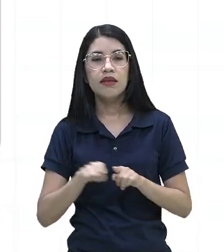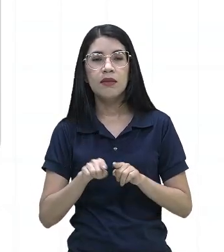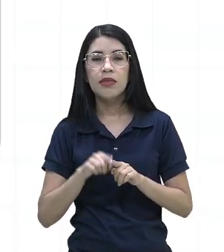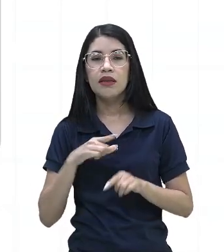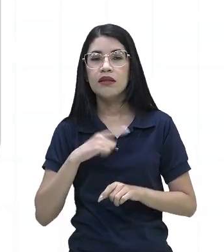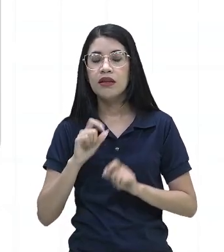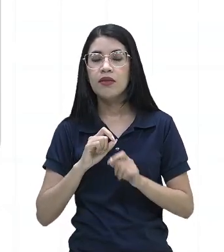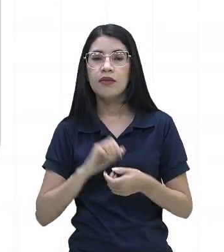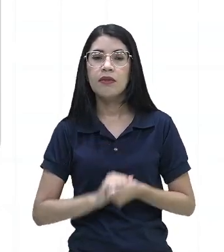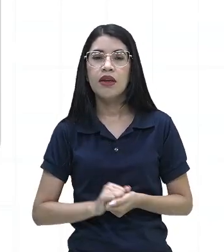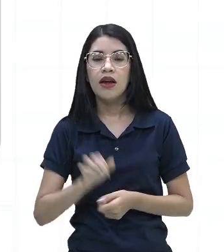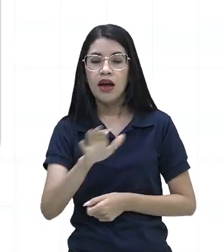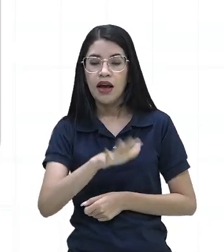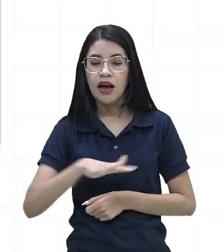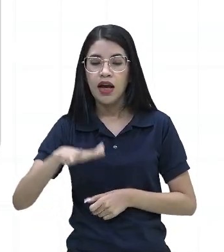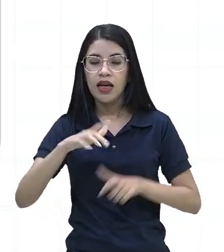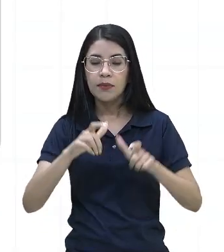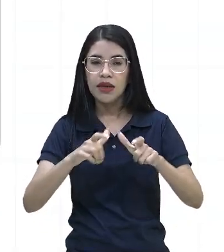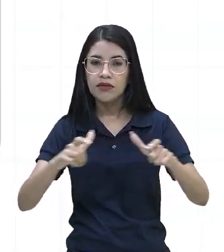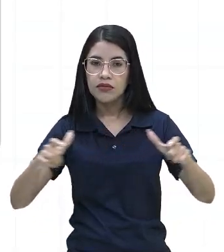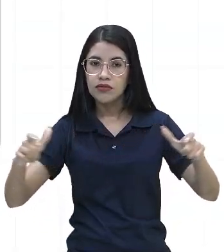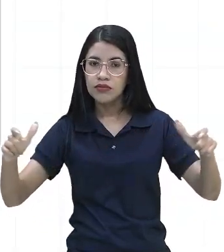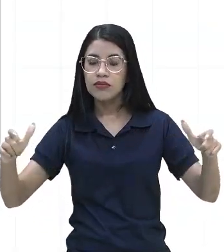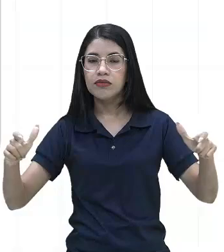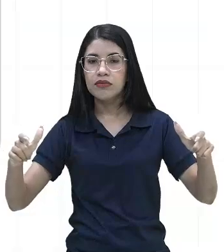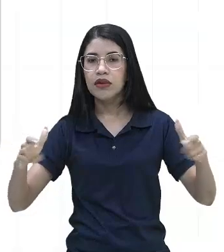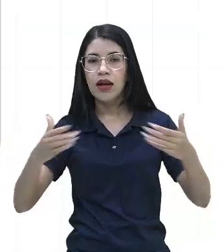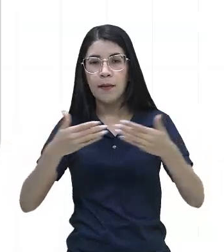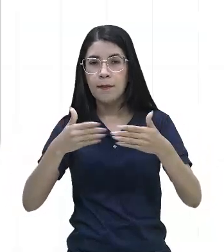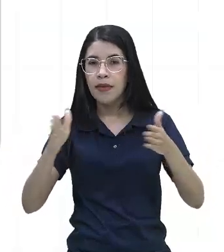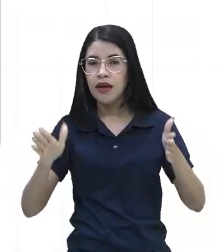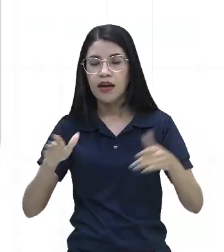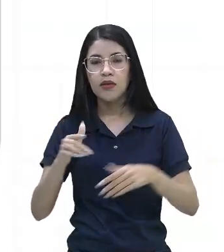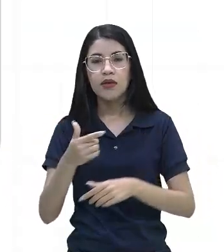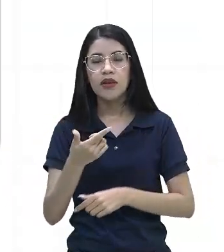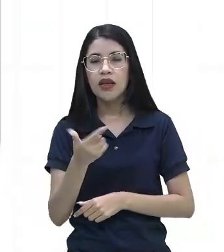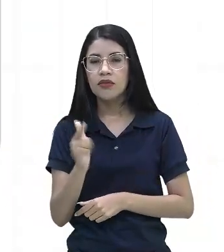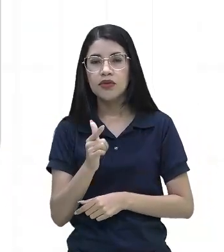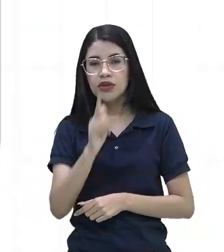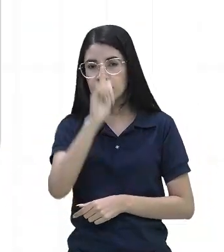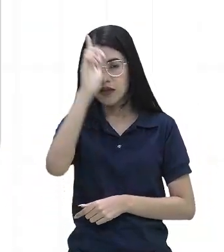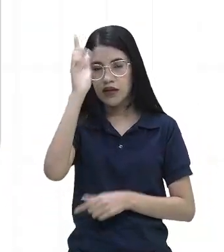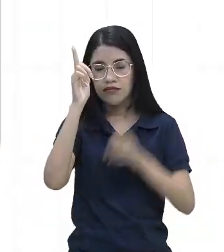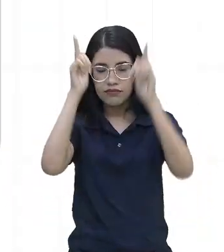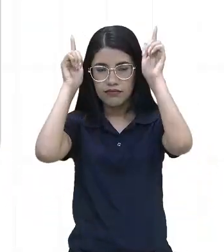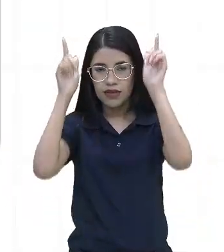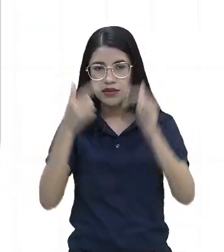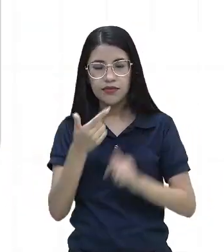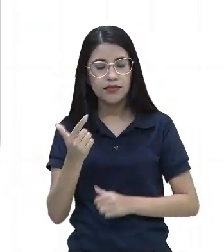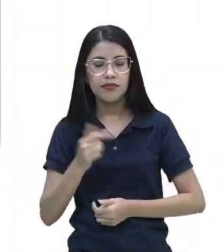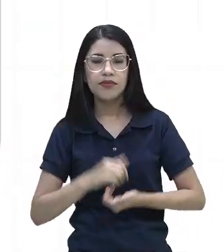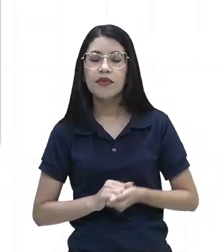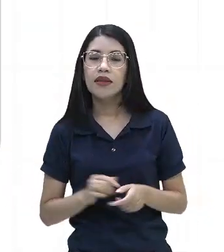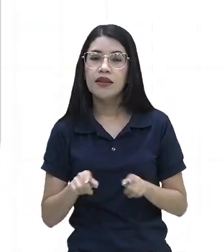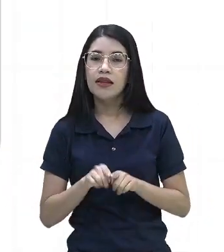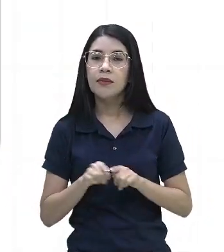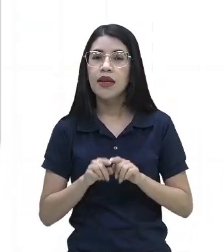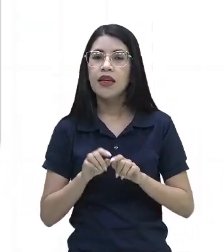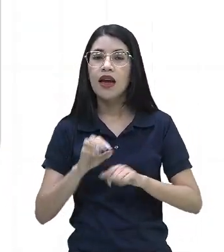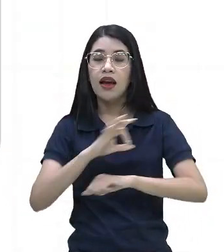questão do espaço mais aberto, que não existia na Grécia. E vocês estão vendo aqui também a questão da